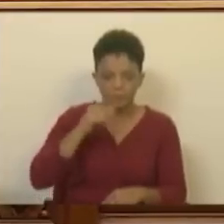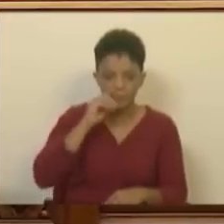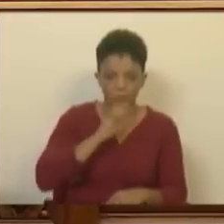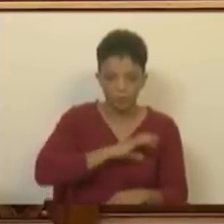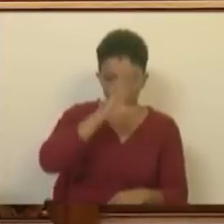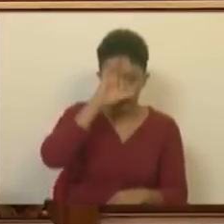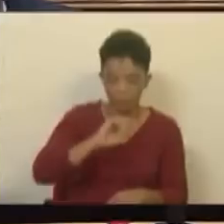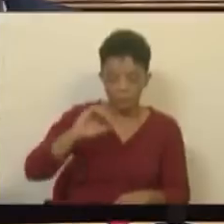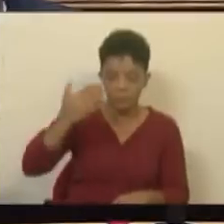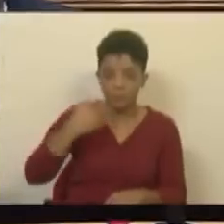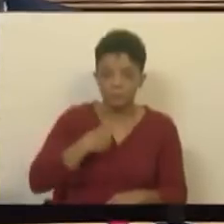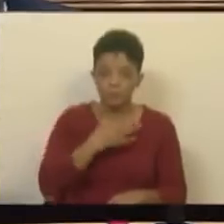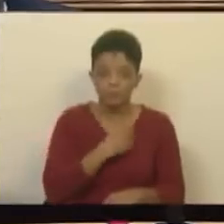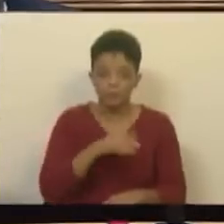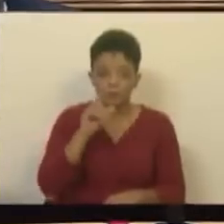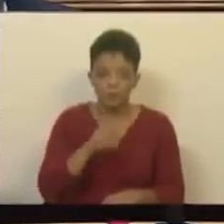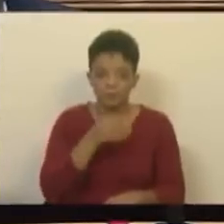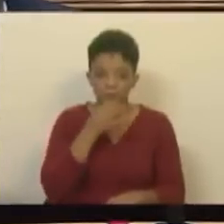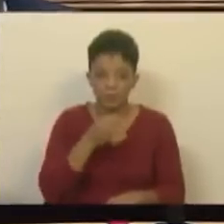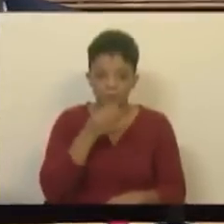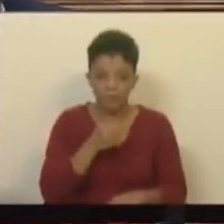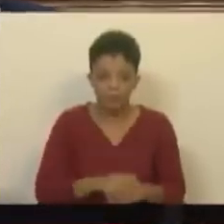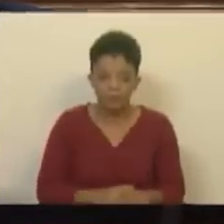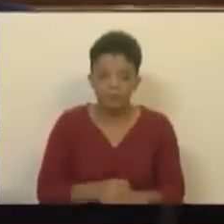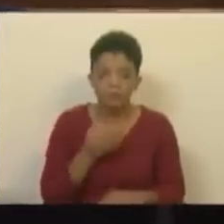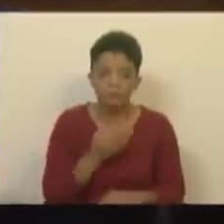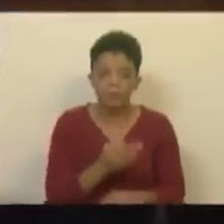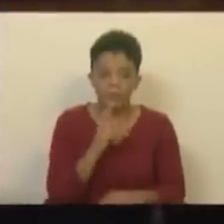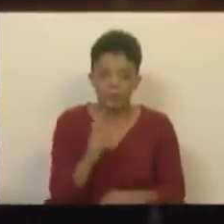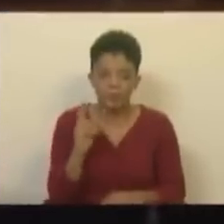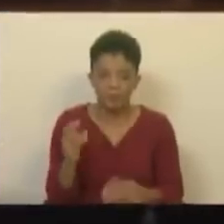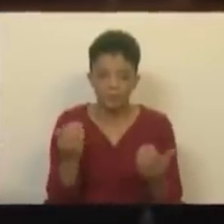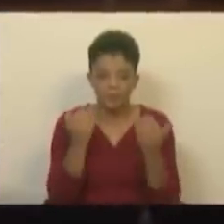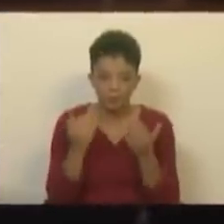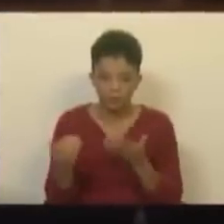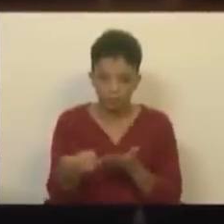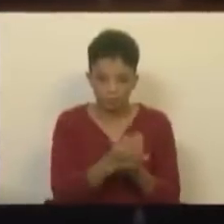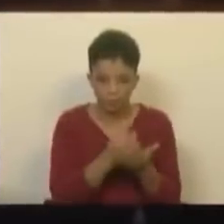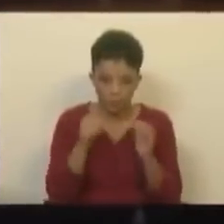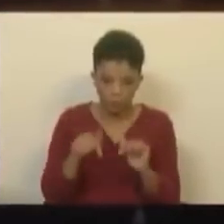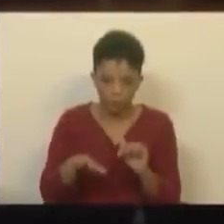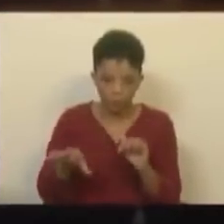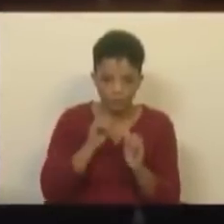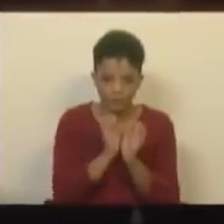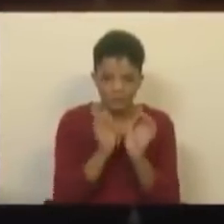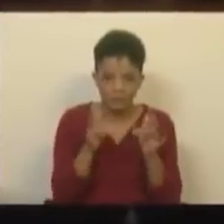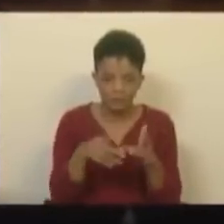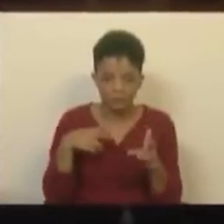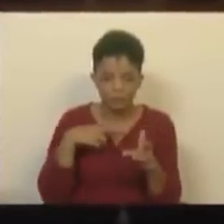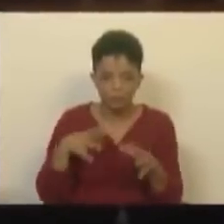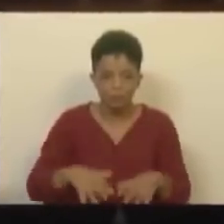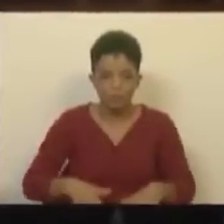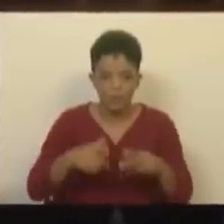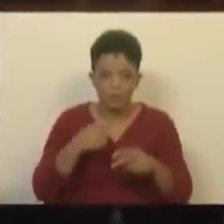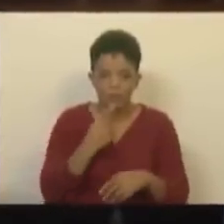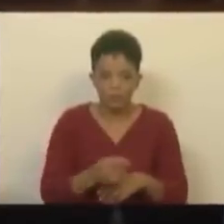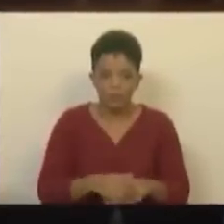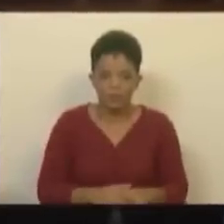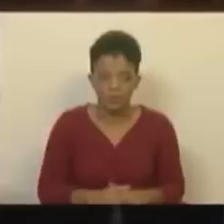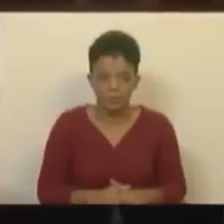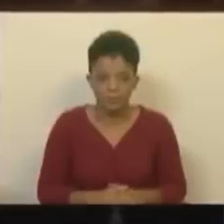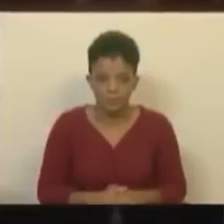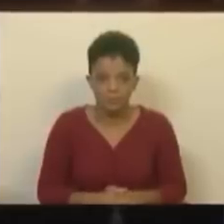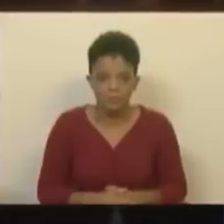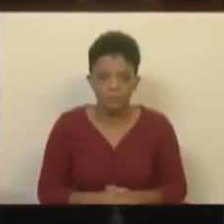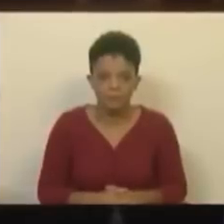primeiro ministro gostaria também de abordar a questão do PRF dados retirados hoje do do site que comprar Portugal indicam que